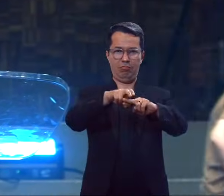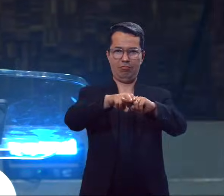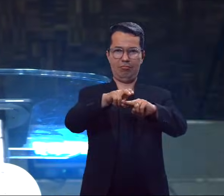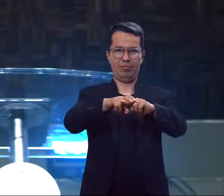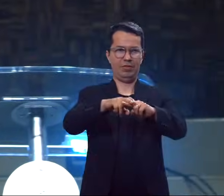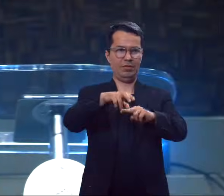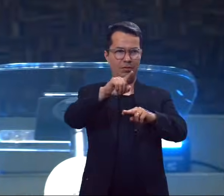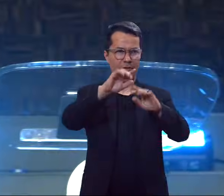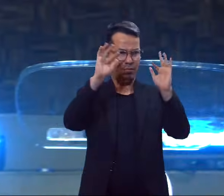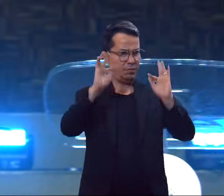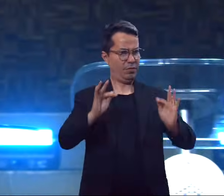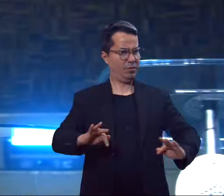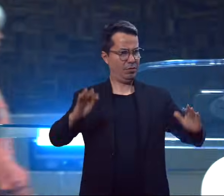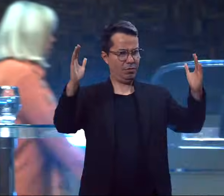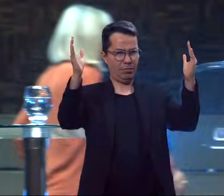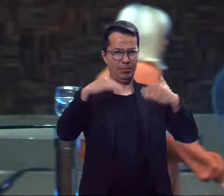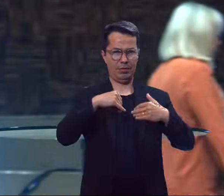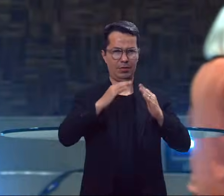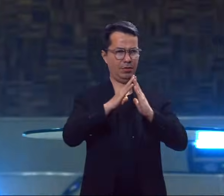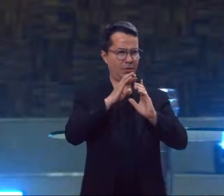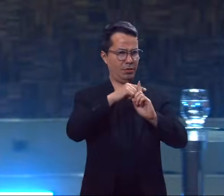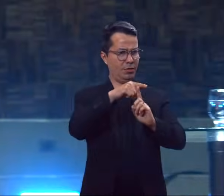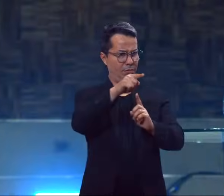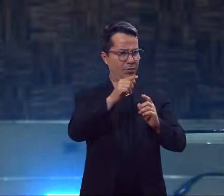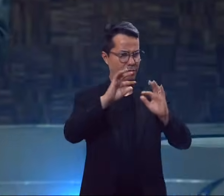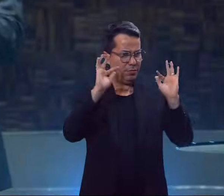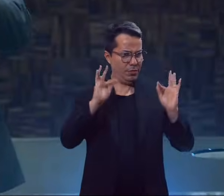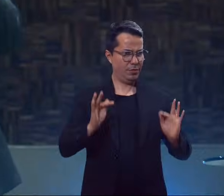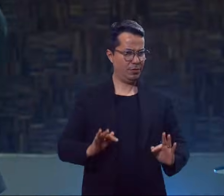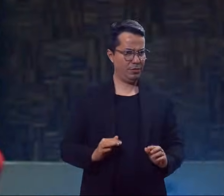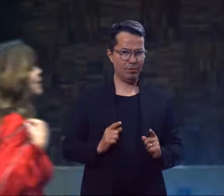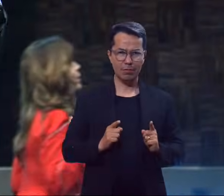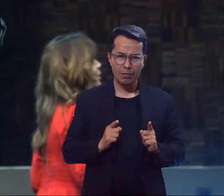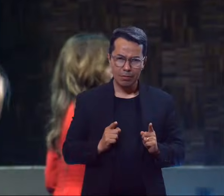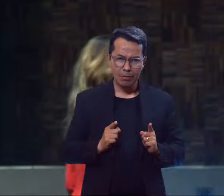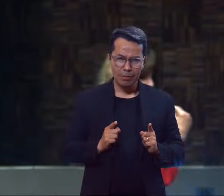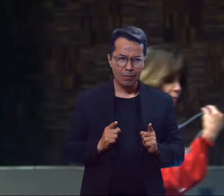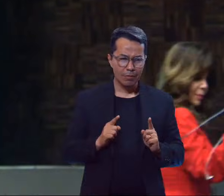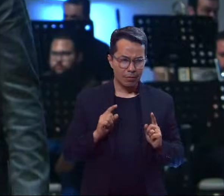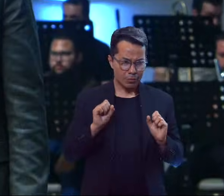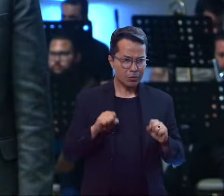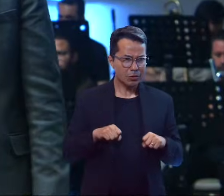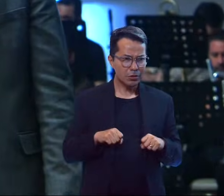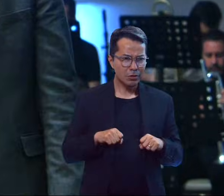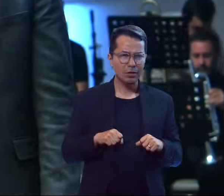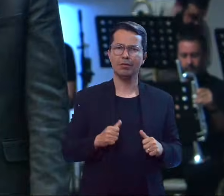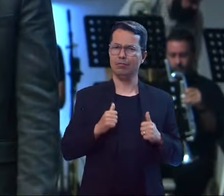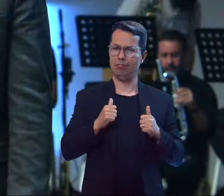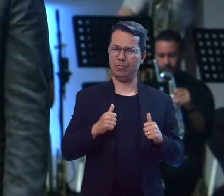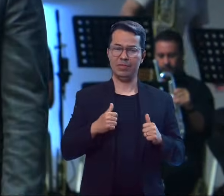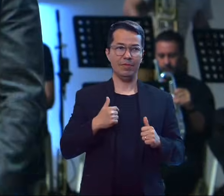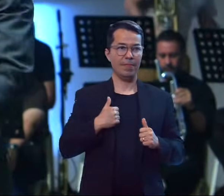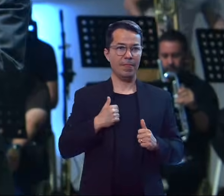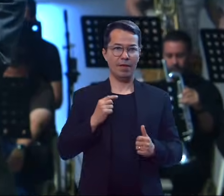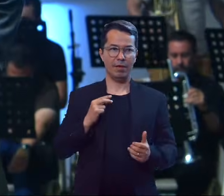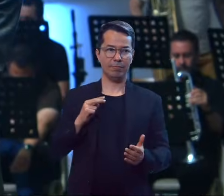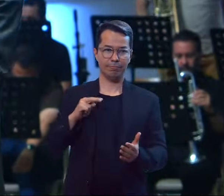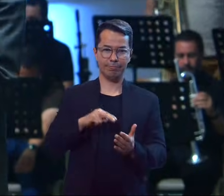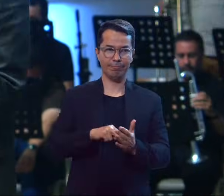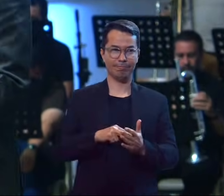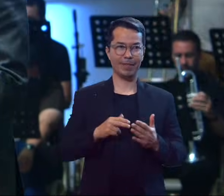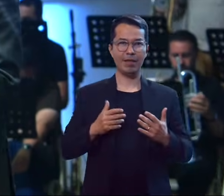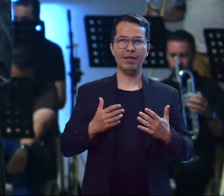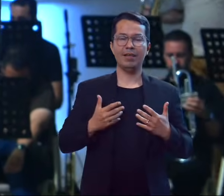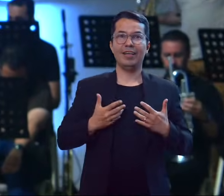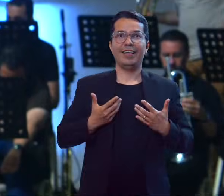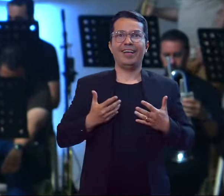estar aqui na igreja, eu sempre fico entusiasmado quando posso vir a servir a